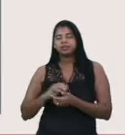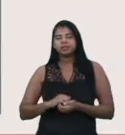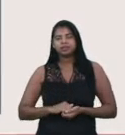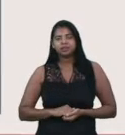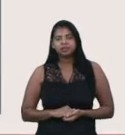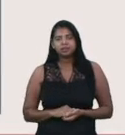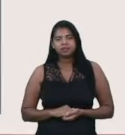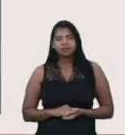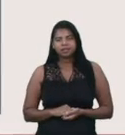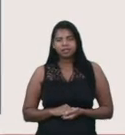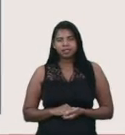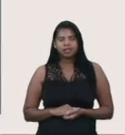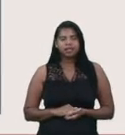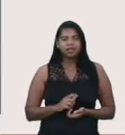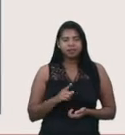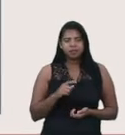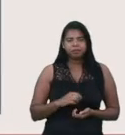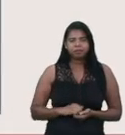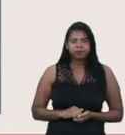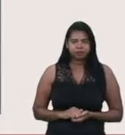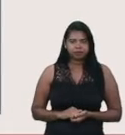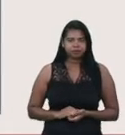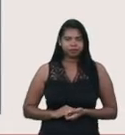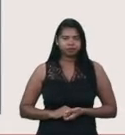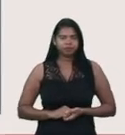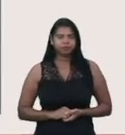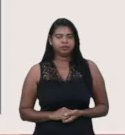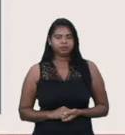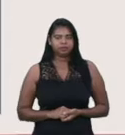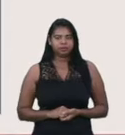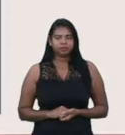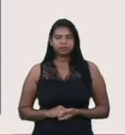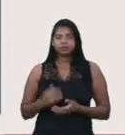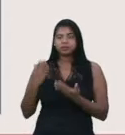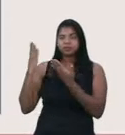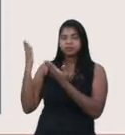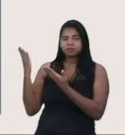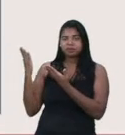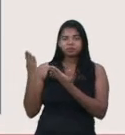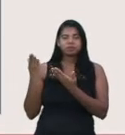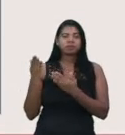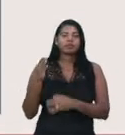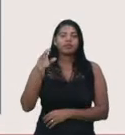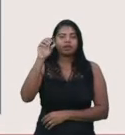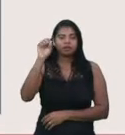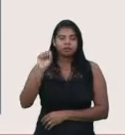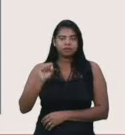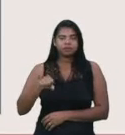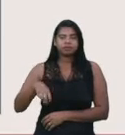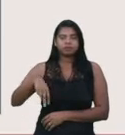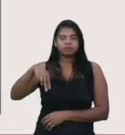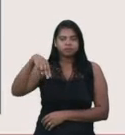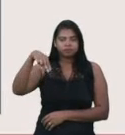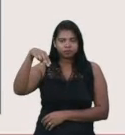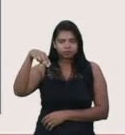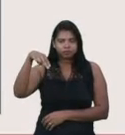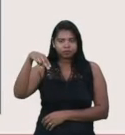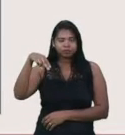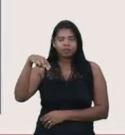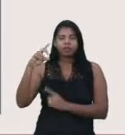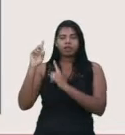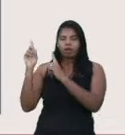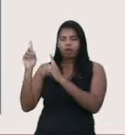vocês lembrem que essas auroras, elas ocorrem do polo norte magnético em direção ao